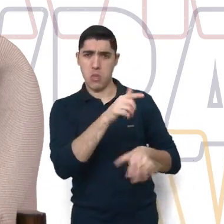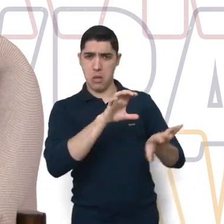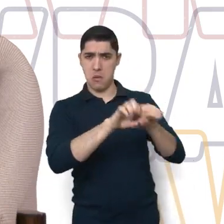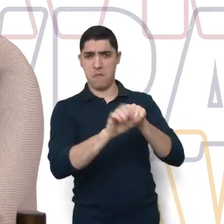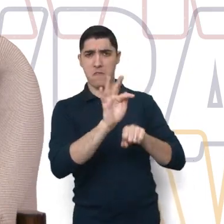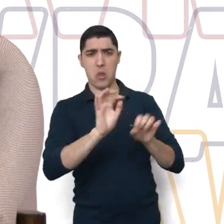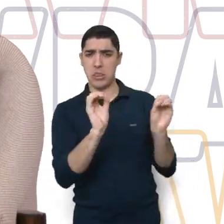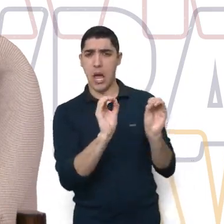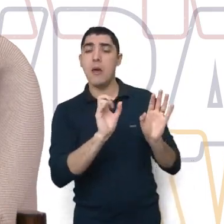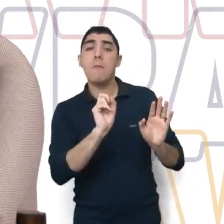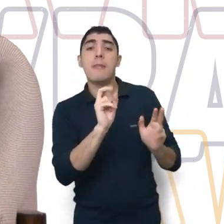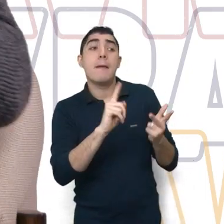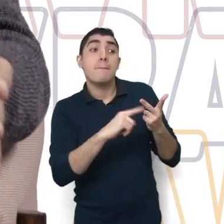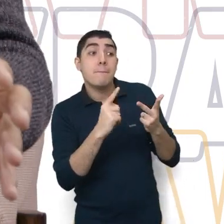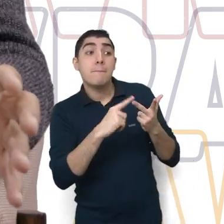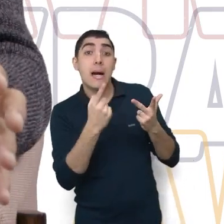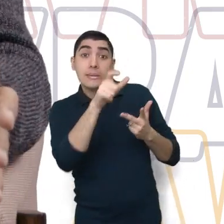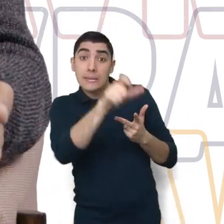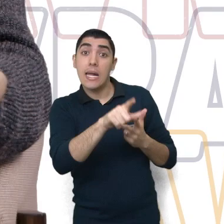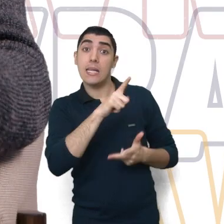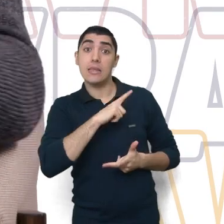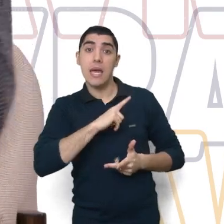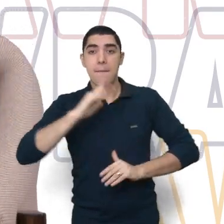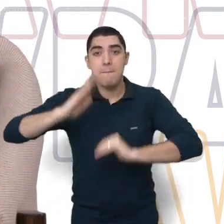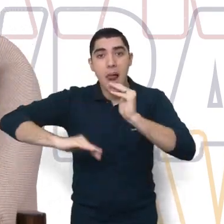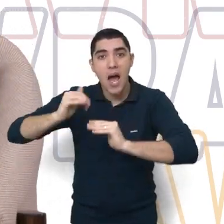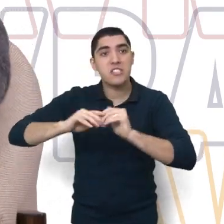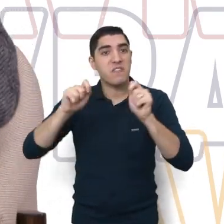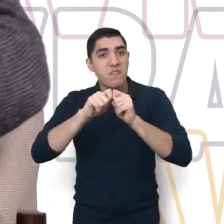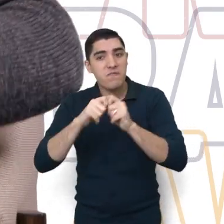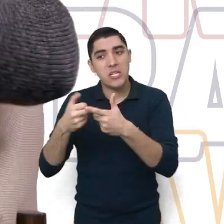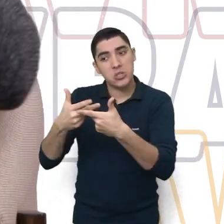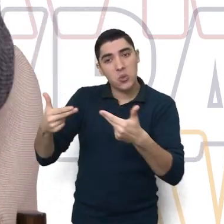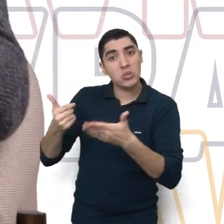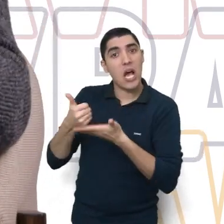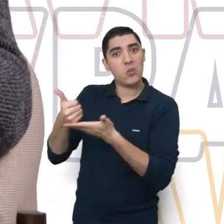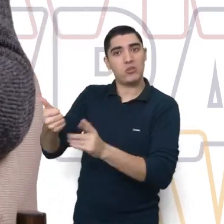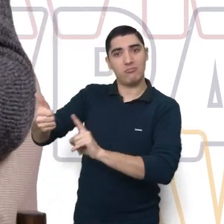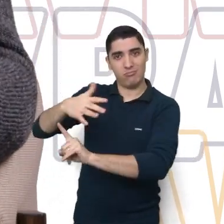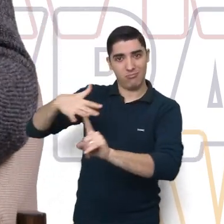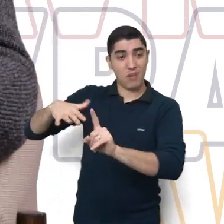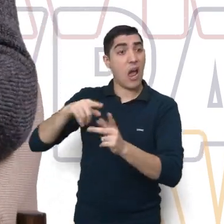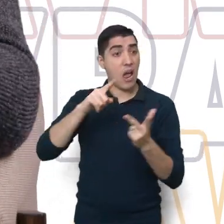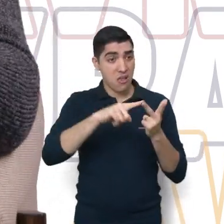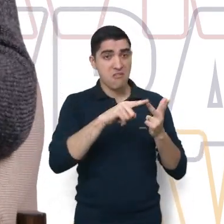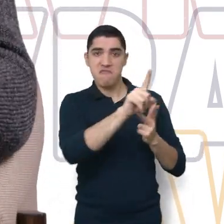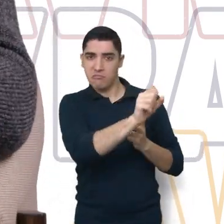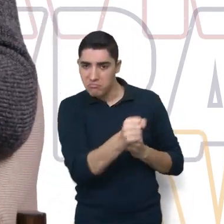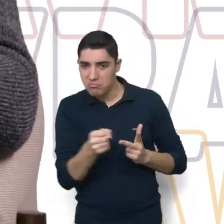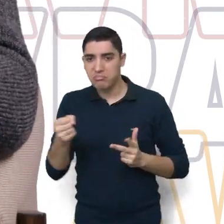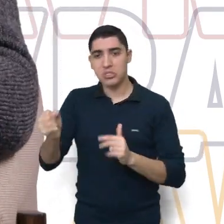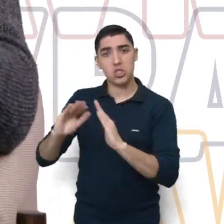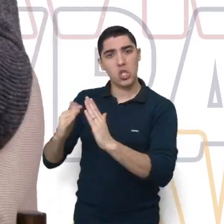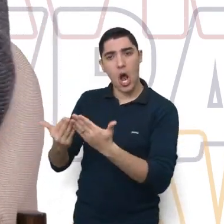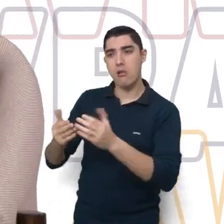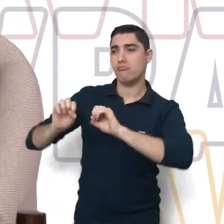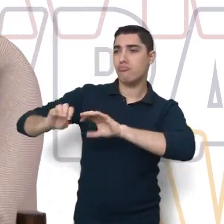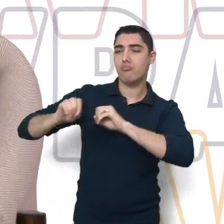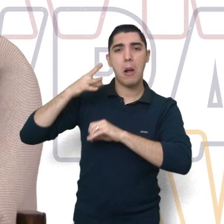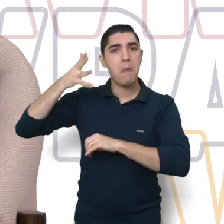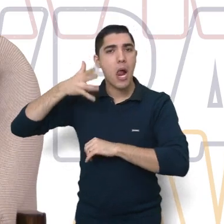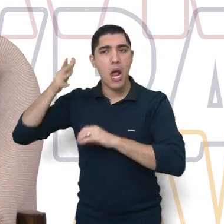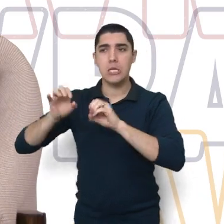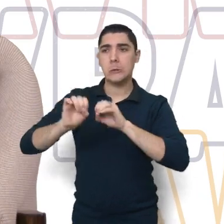qual for que tem práticas ambientais vai para escola e ele dissemina essa informação Então